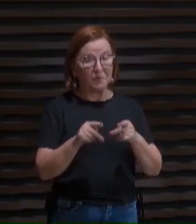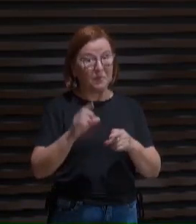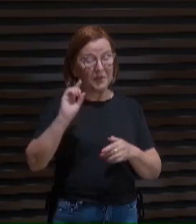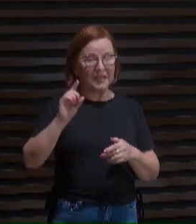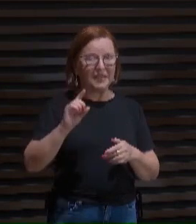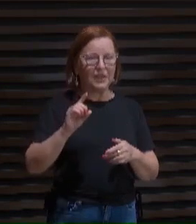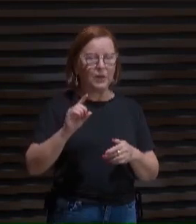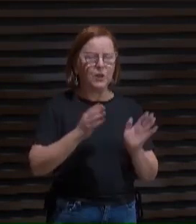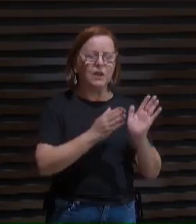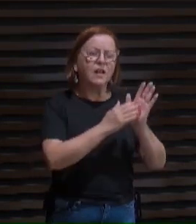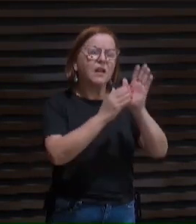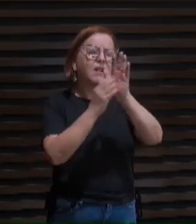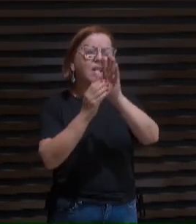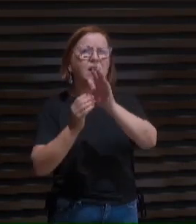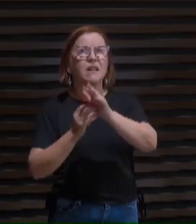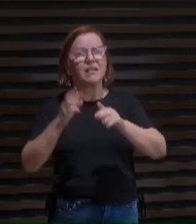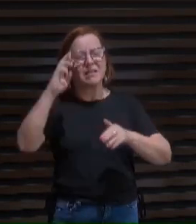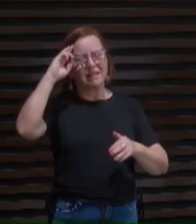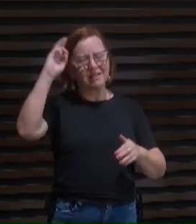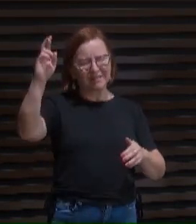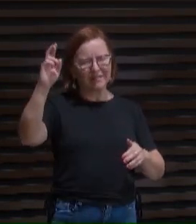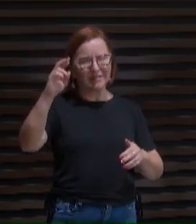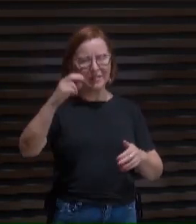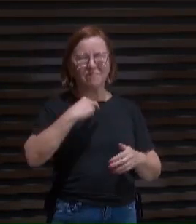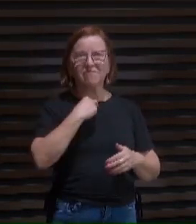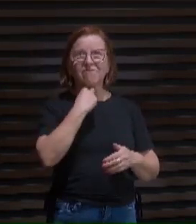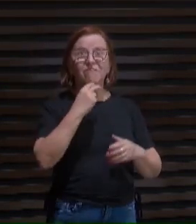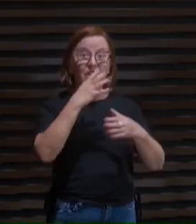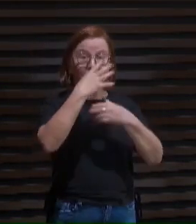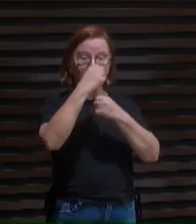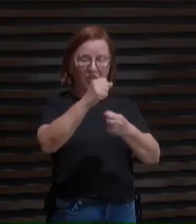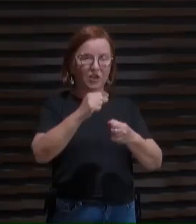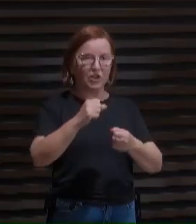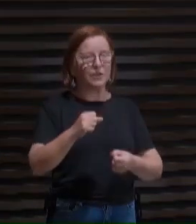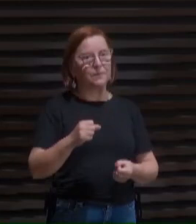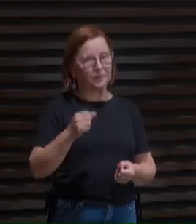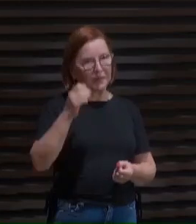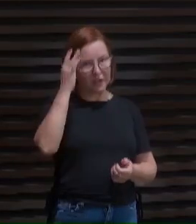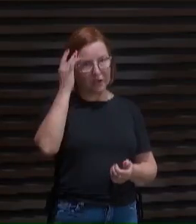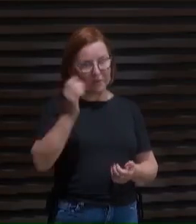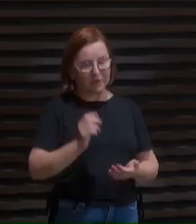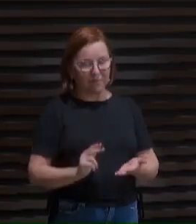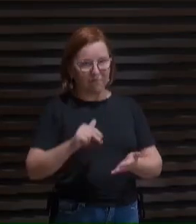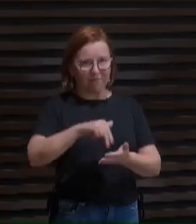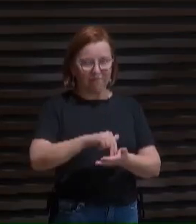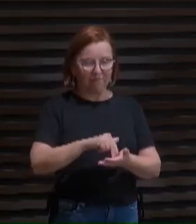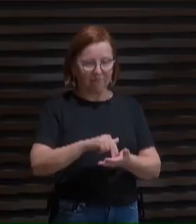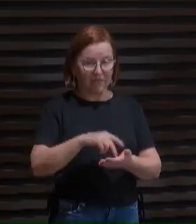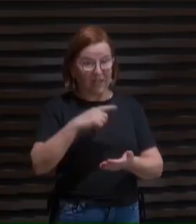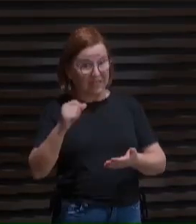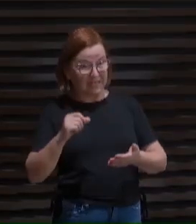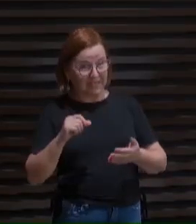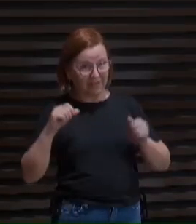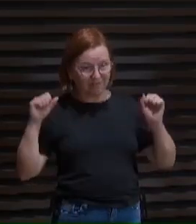voz sobremaneira. Pela manhã cedo se levantaram e saíram ao deserto de Tecoa. Ao